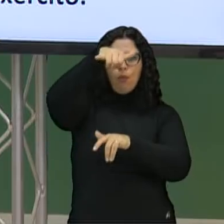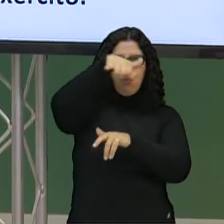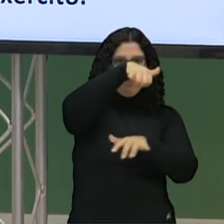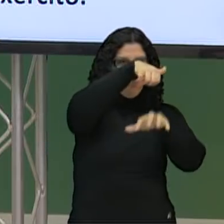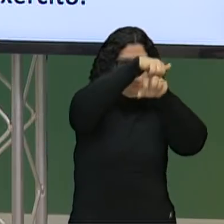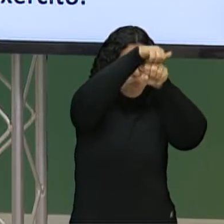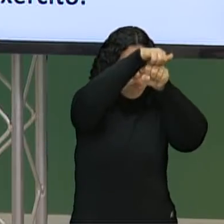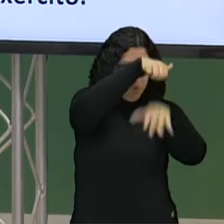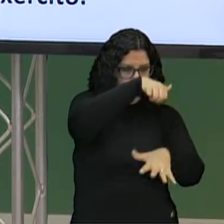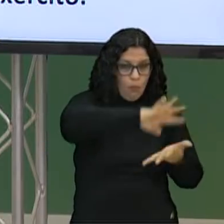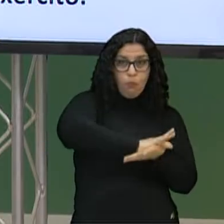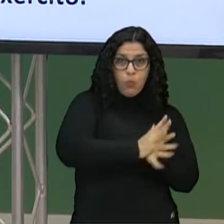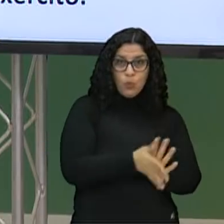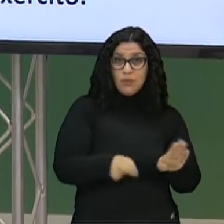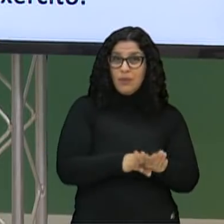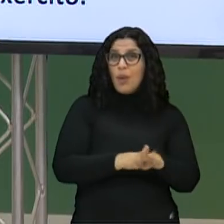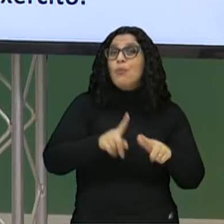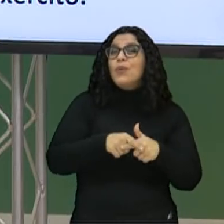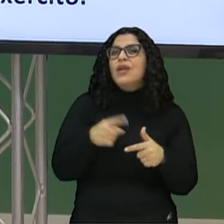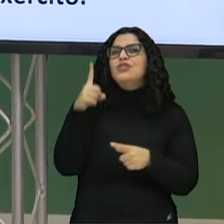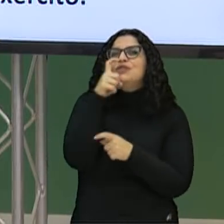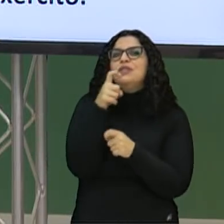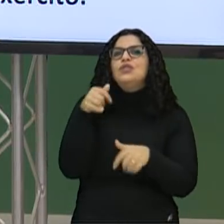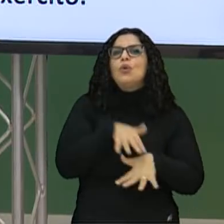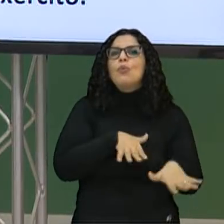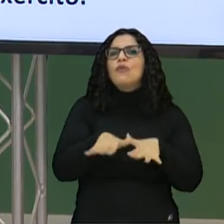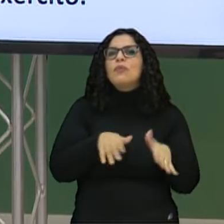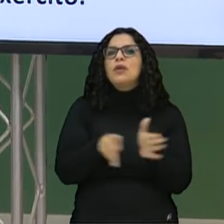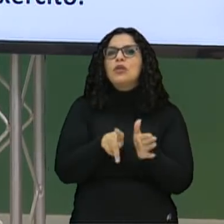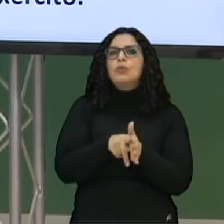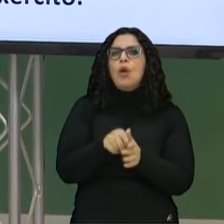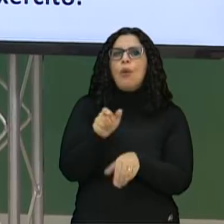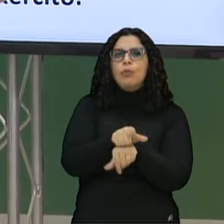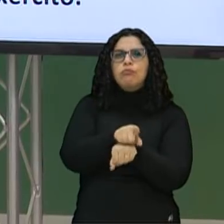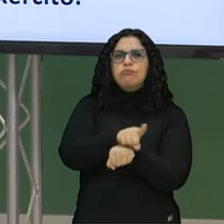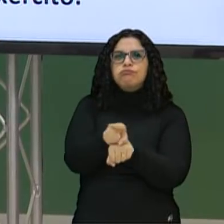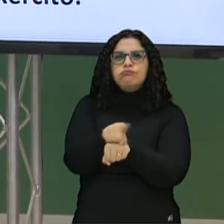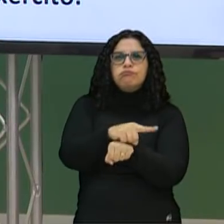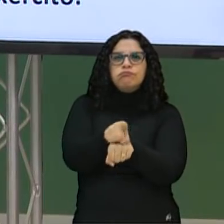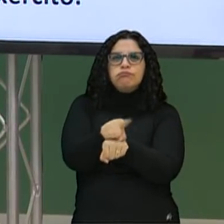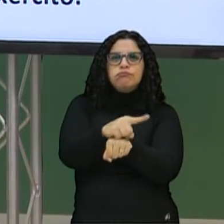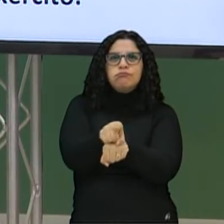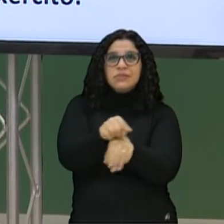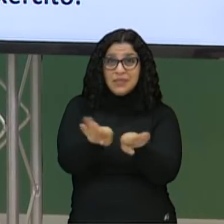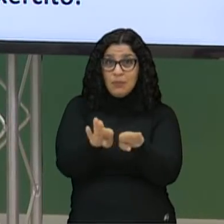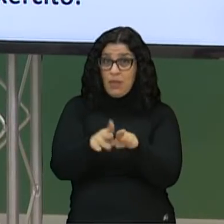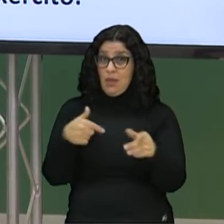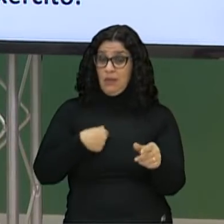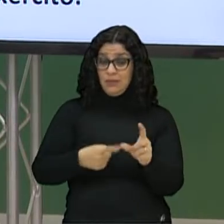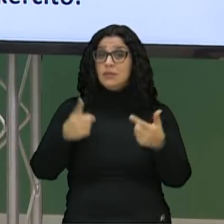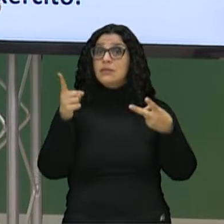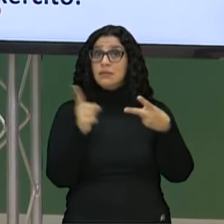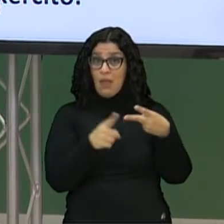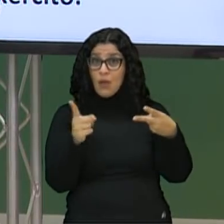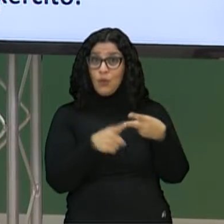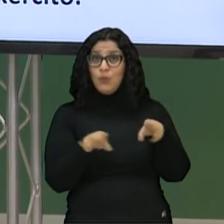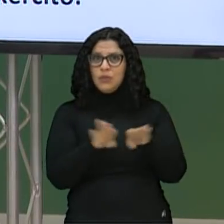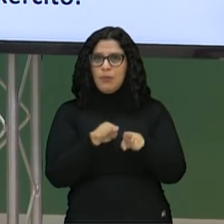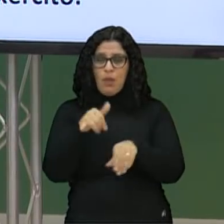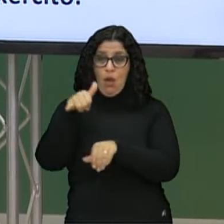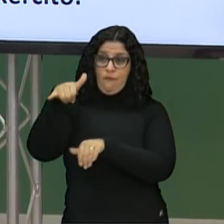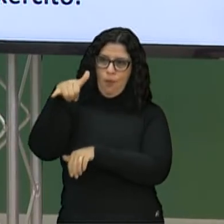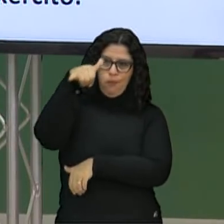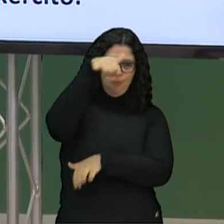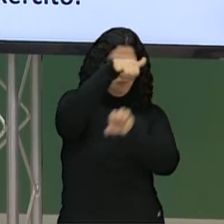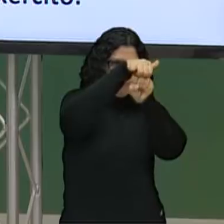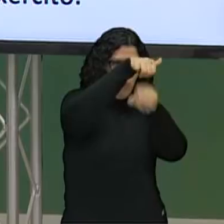a movimentação das tropas adversárias. Depois, invadir com tanques e infantaria, já com o adversário